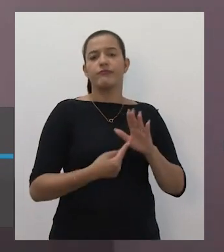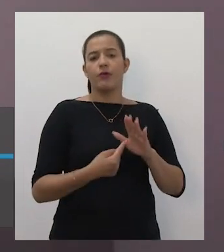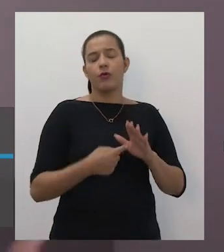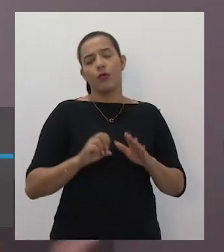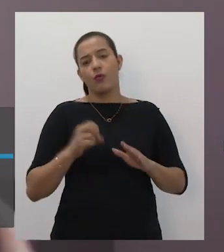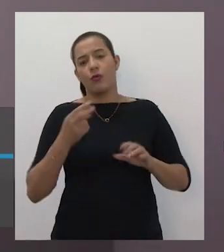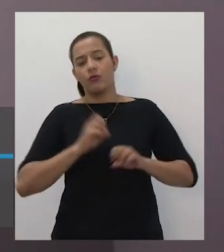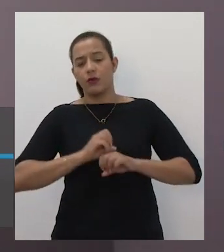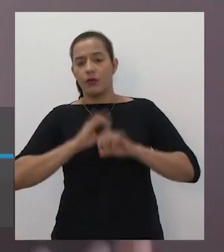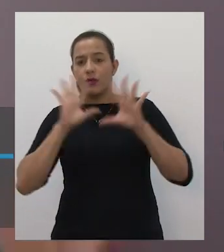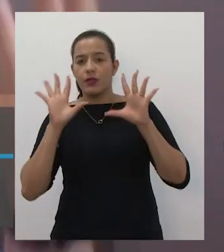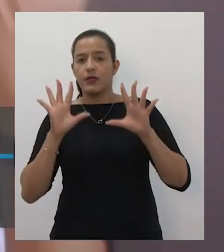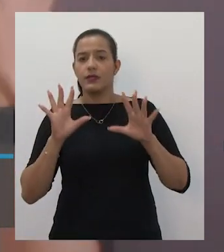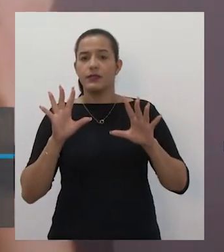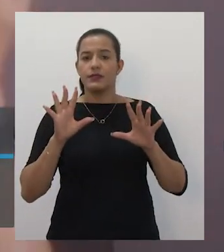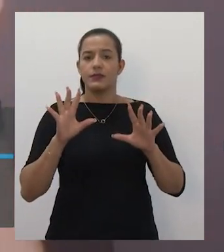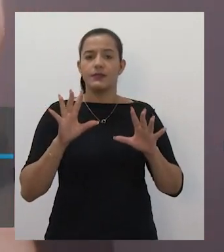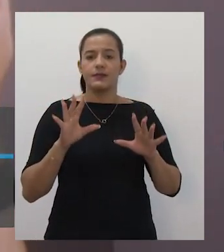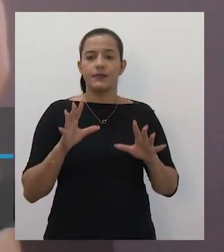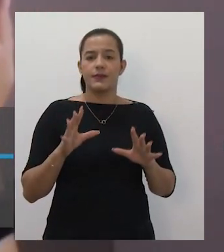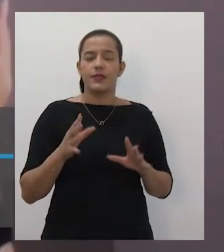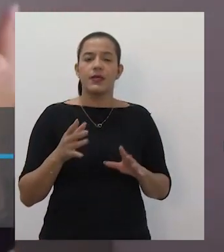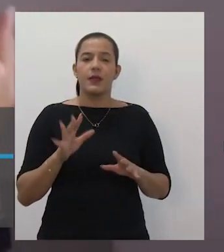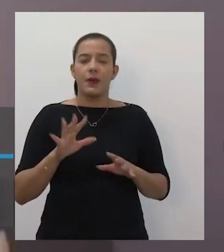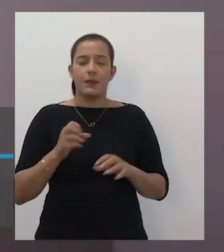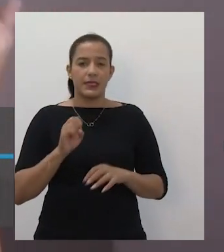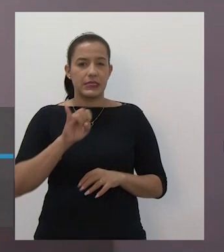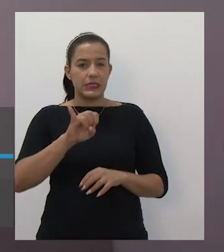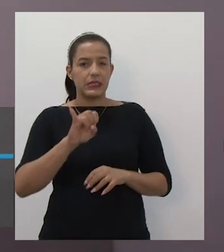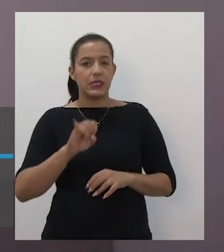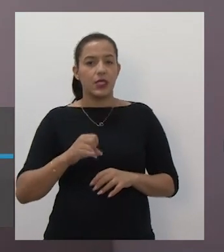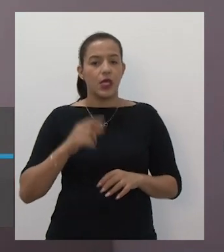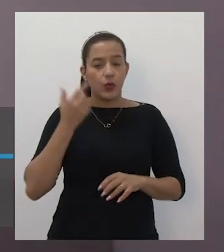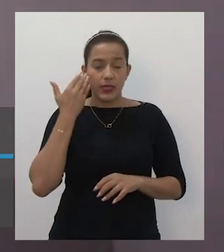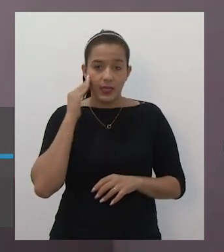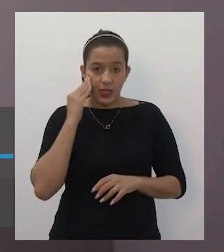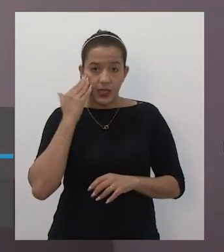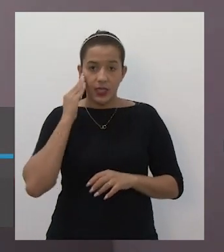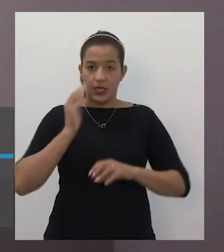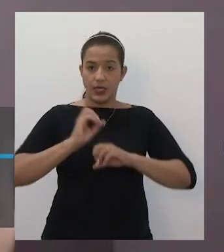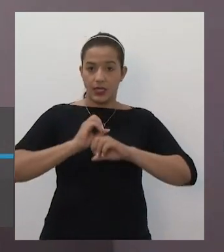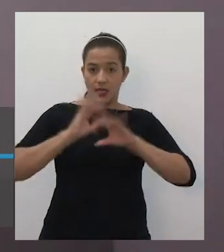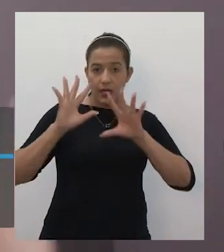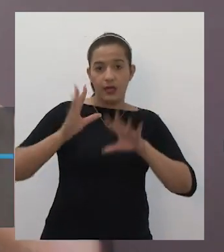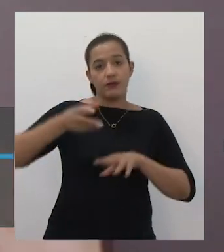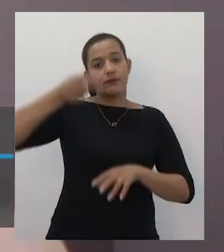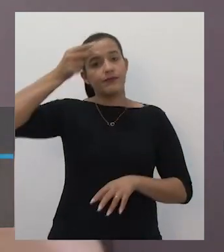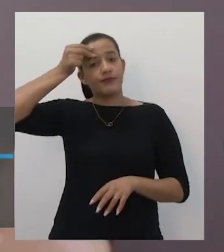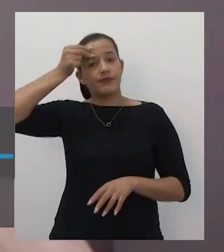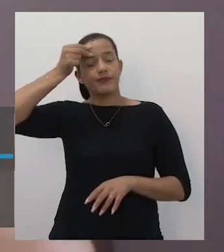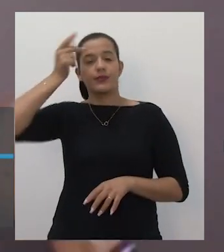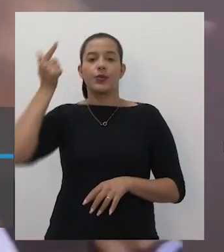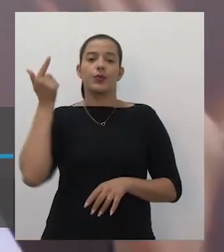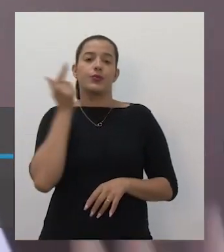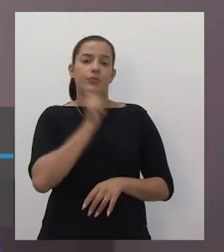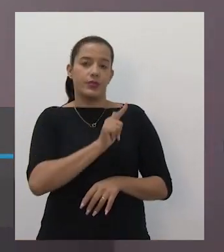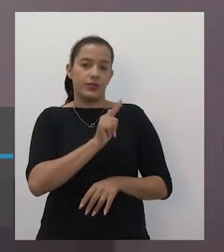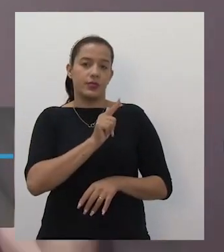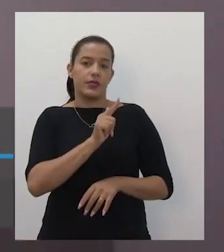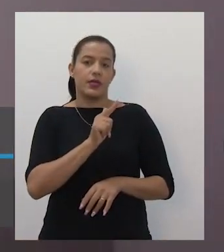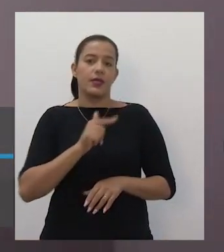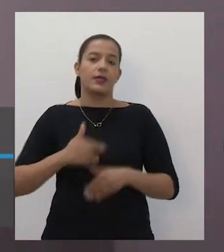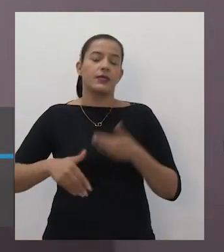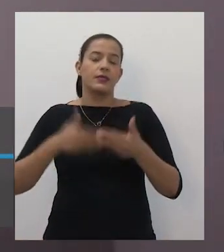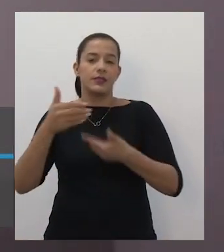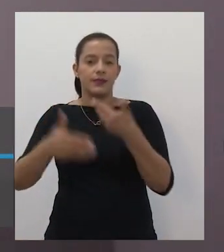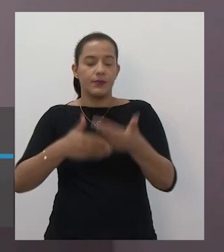clareza, aquilo fica mais guardado, sabe? Fica guardadinho ali na nossa cabeça e é possível que a gente dê um